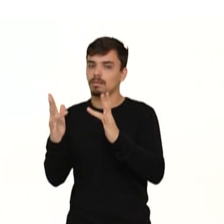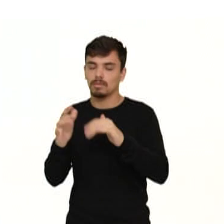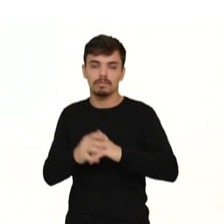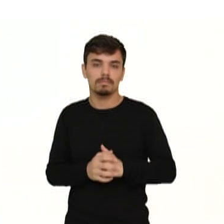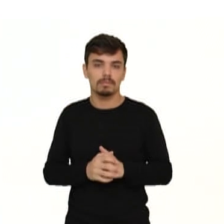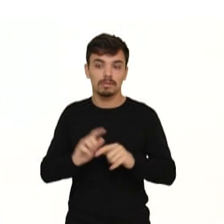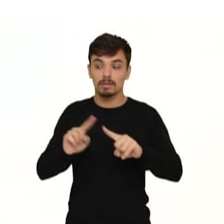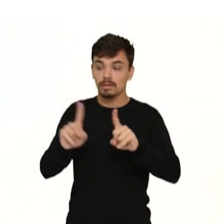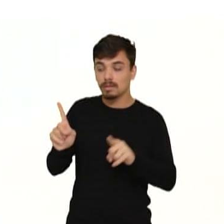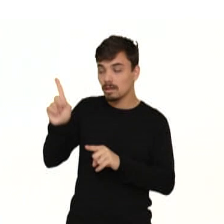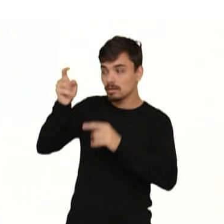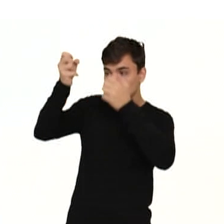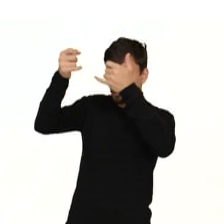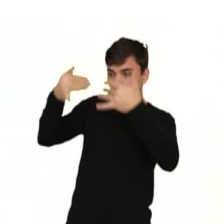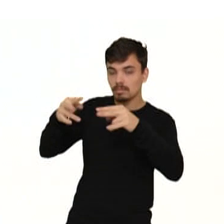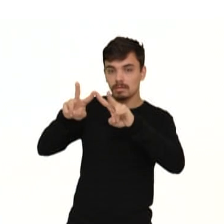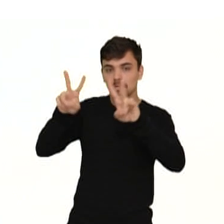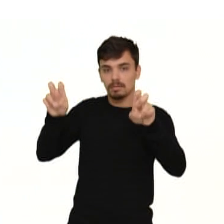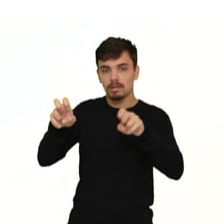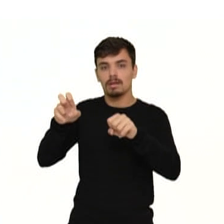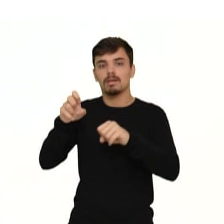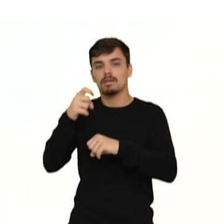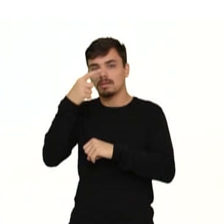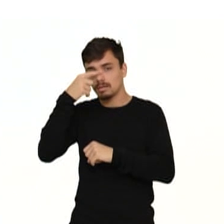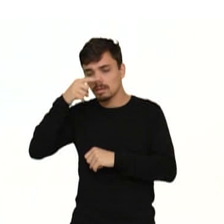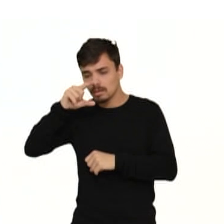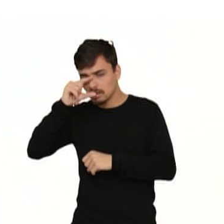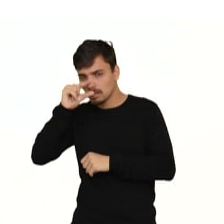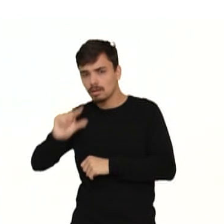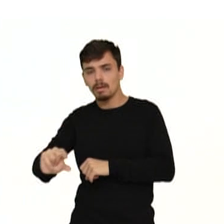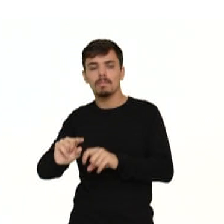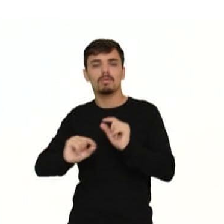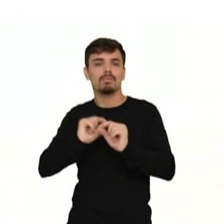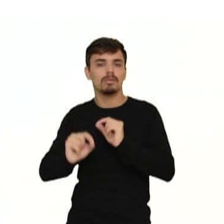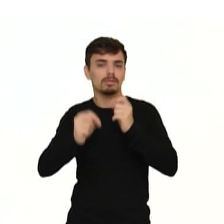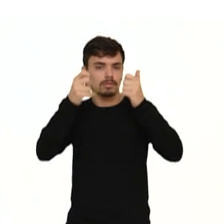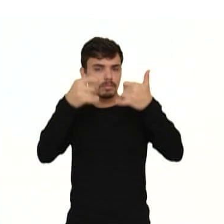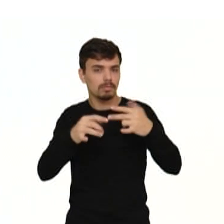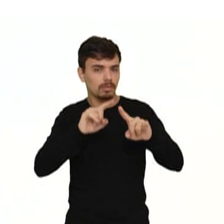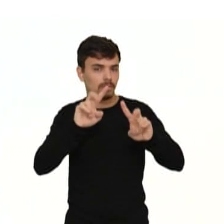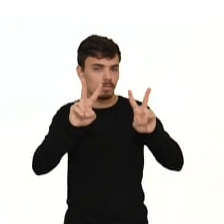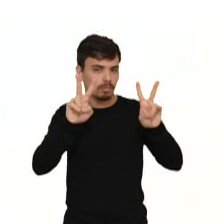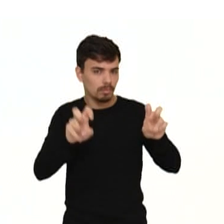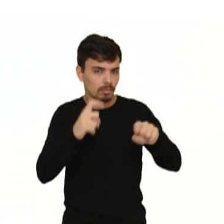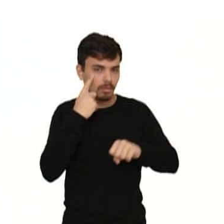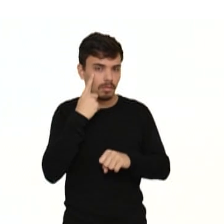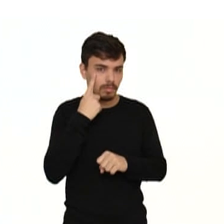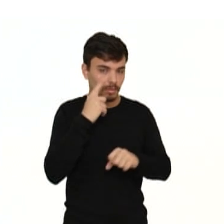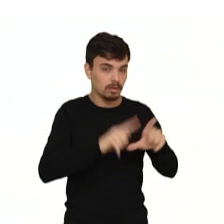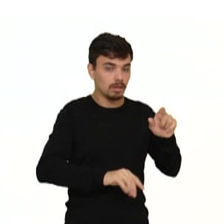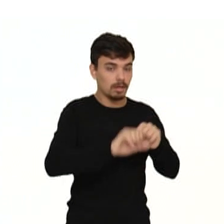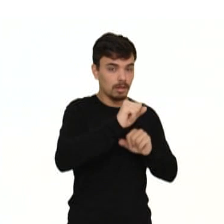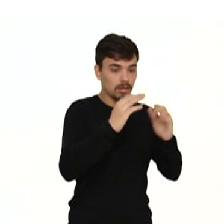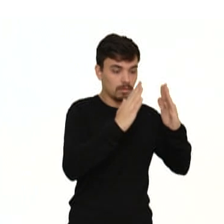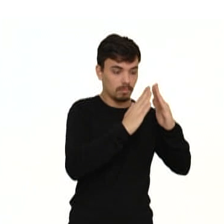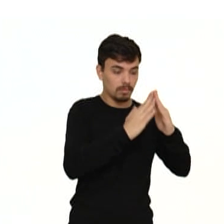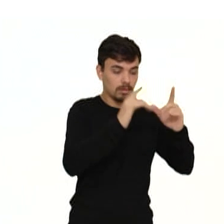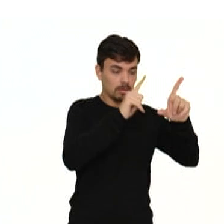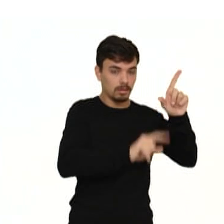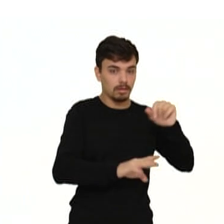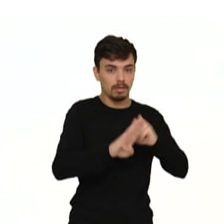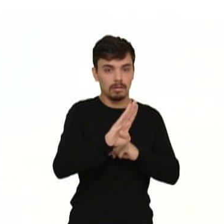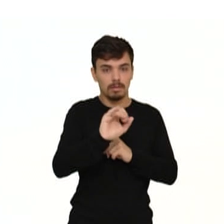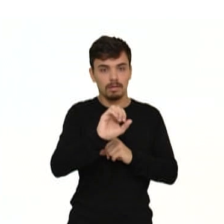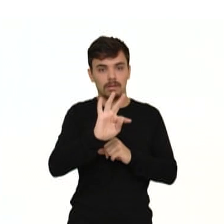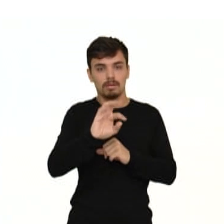Essa descrição sobre o tamanduá, diz respeito ao quê? Letra A, ao habitat, letra B, ao